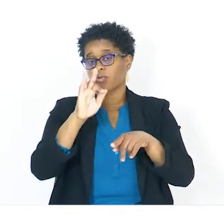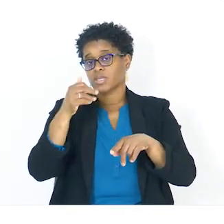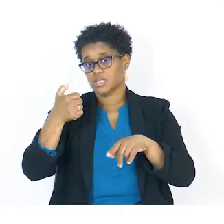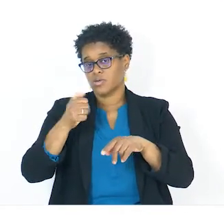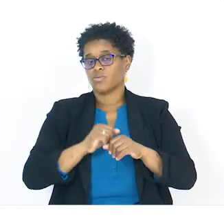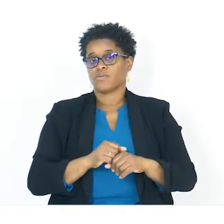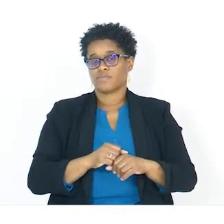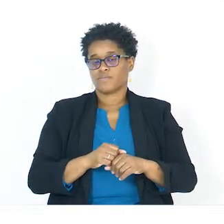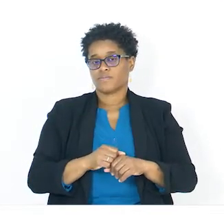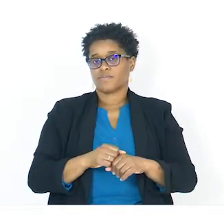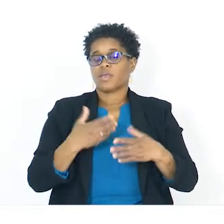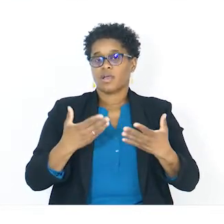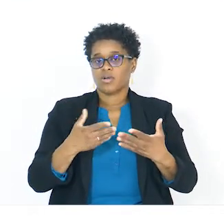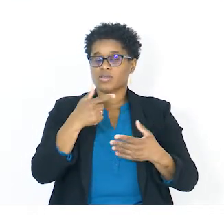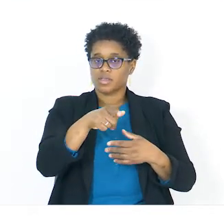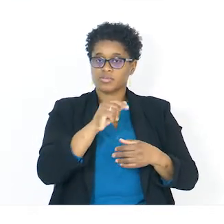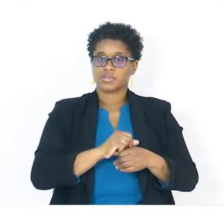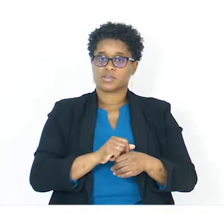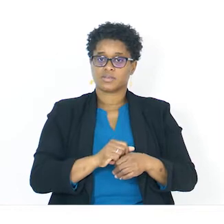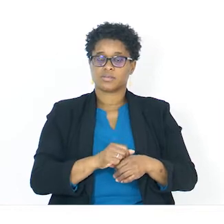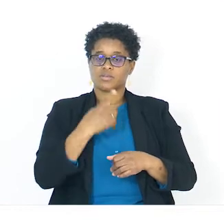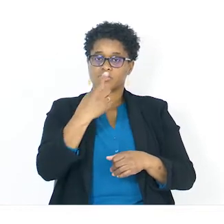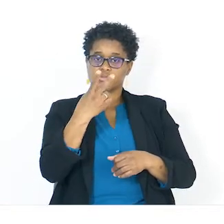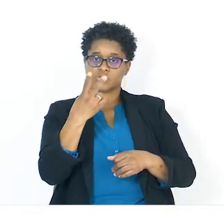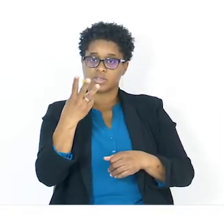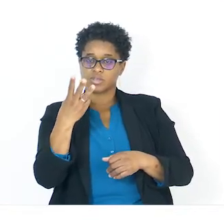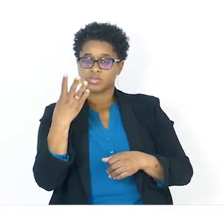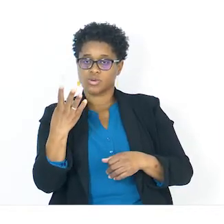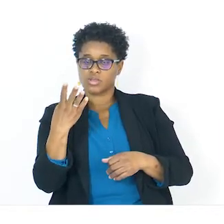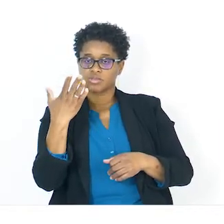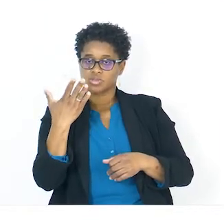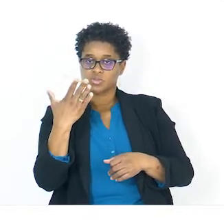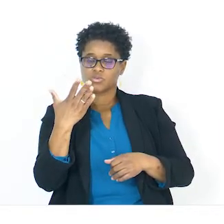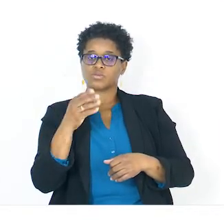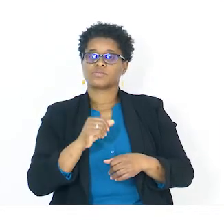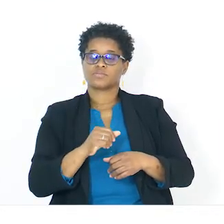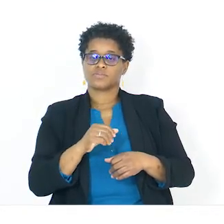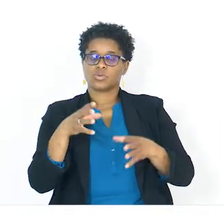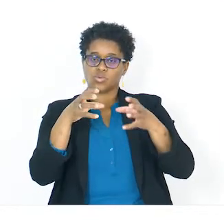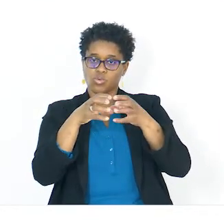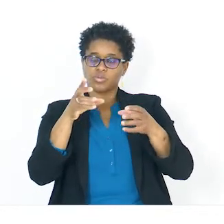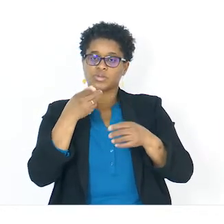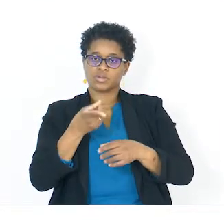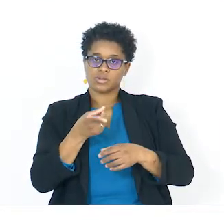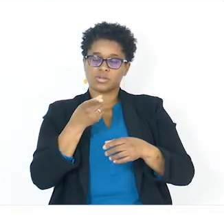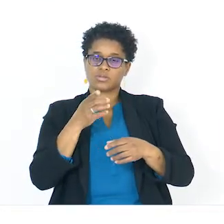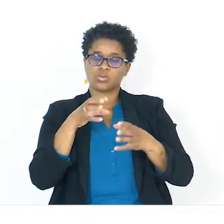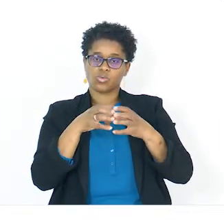igual a 45. Agora temos aqui 1, 2, 3, 4, 5